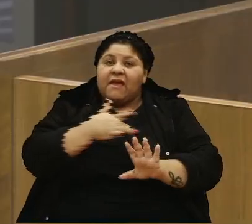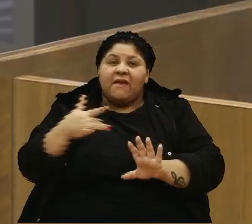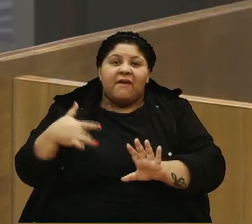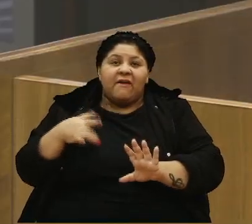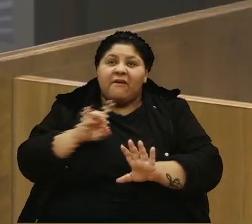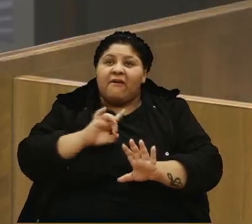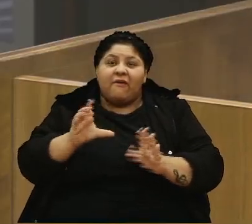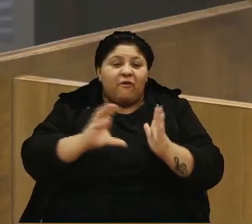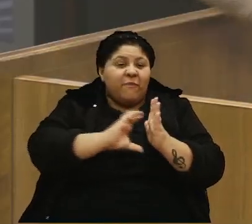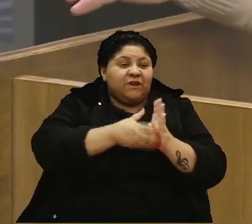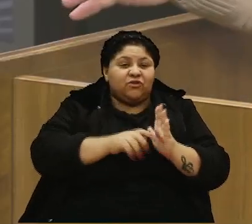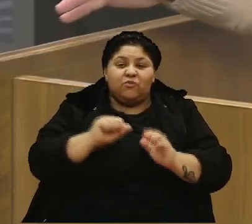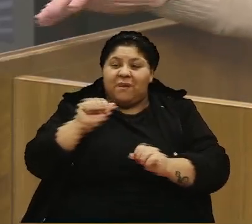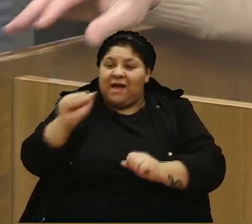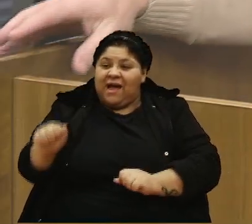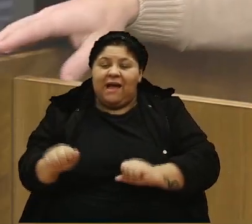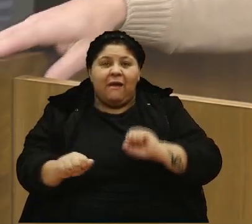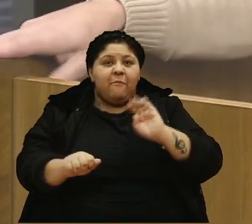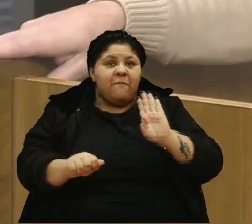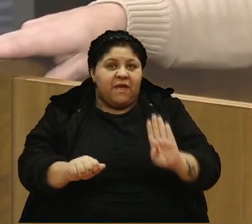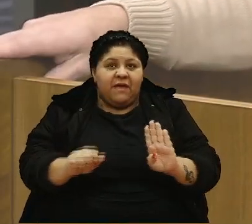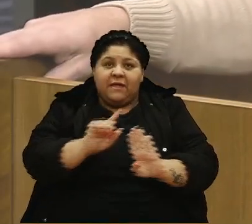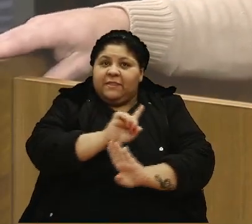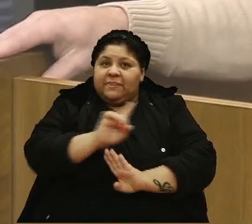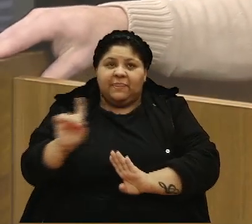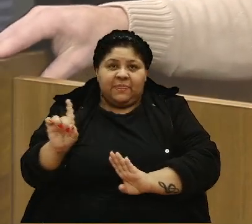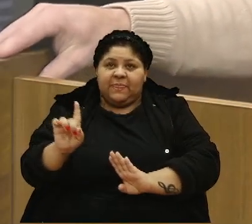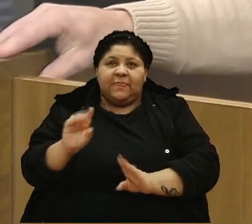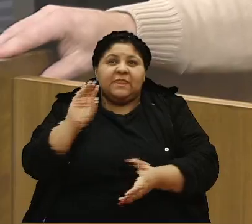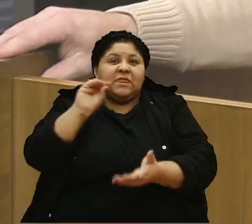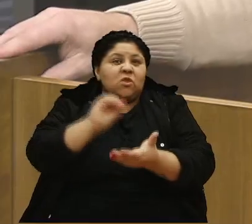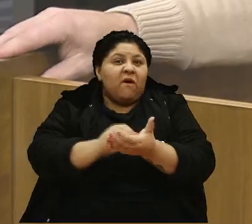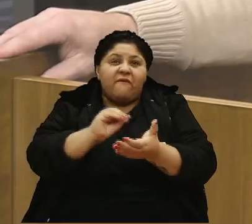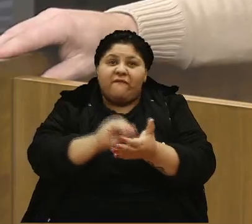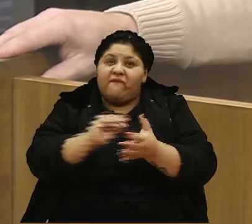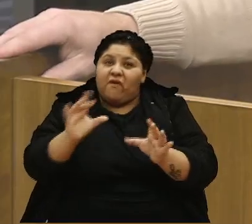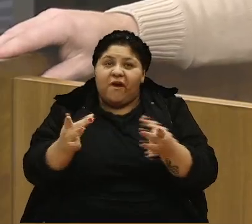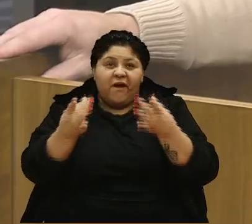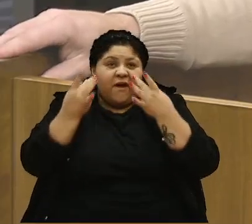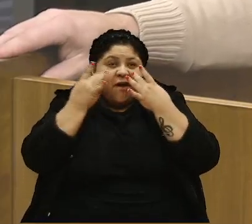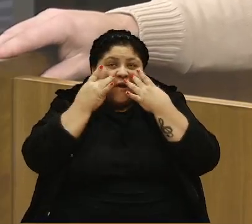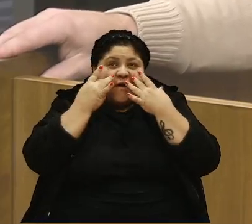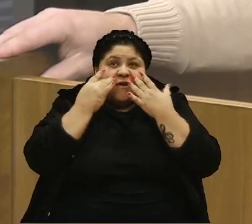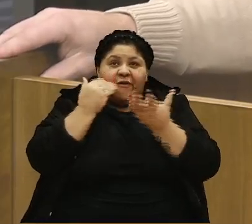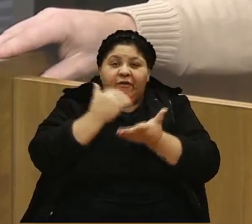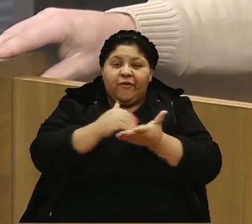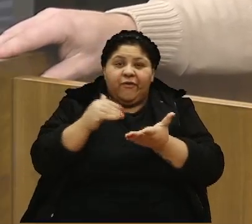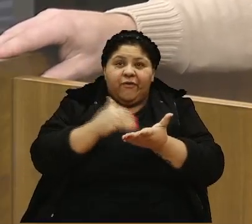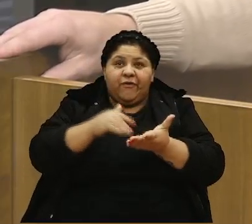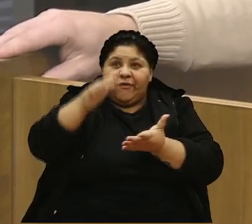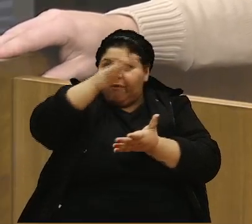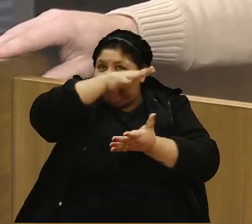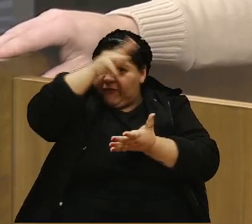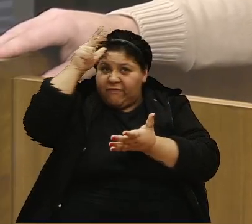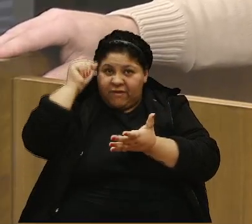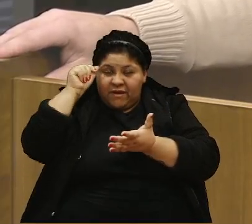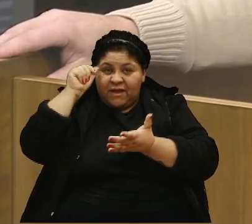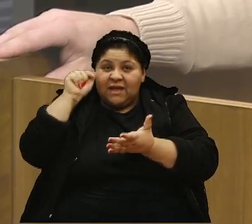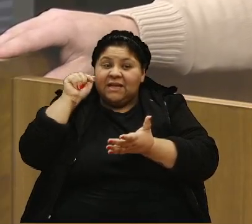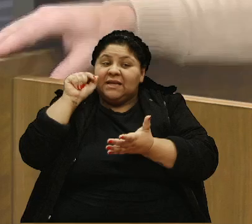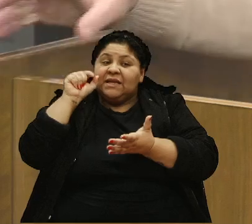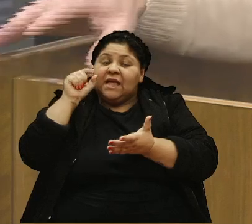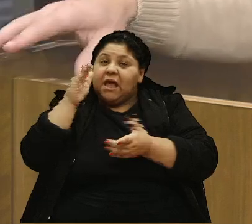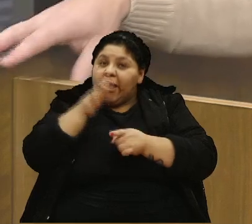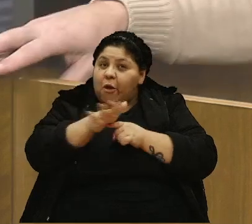de partido A e nem de partido B. Não é falta de atenção de secretário, de prefeito, e sim, é uma